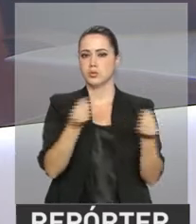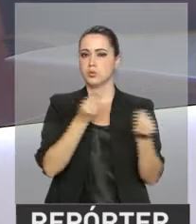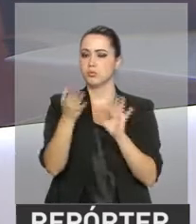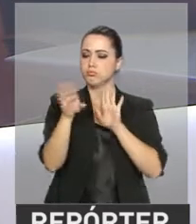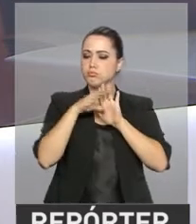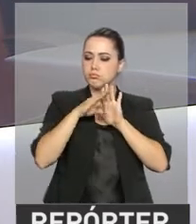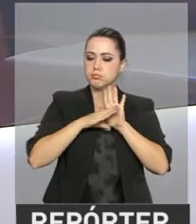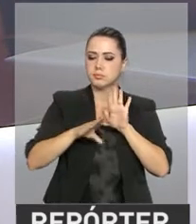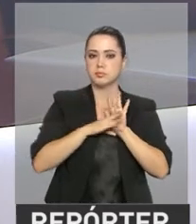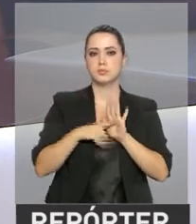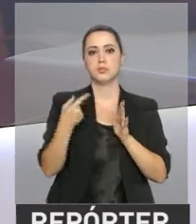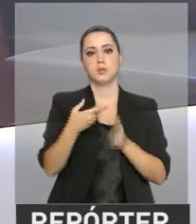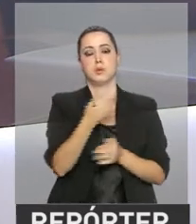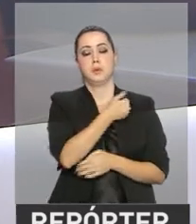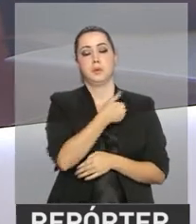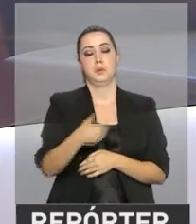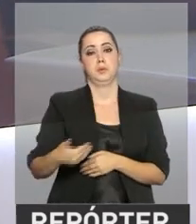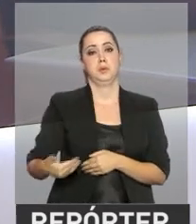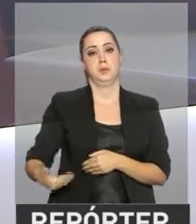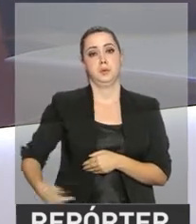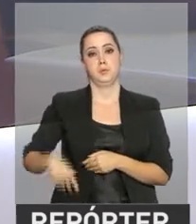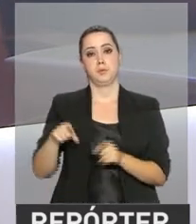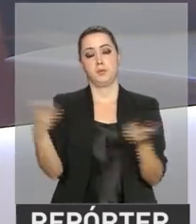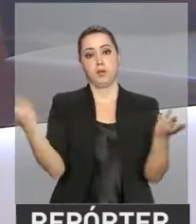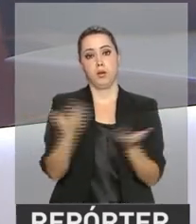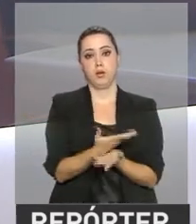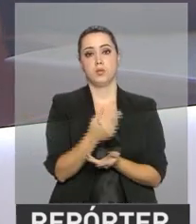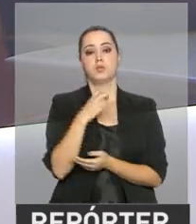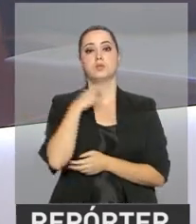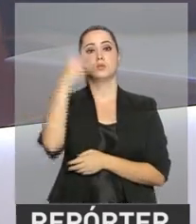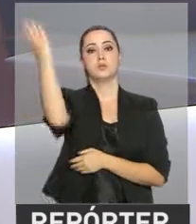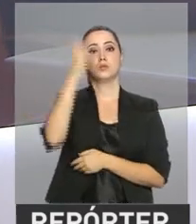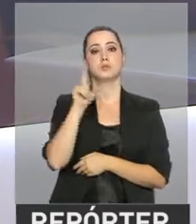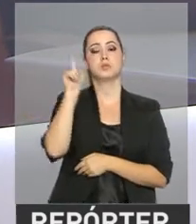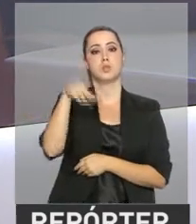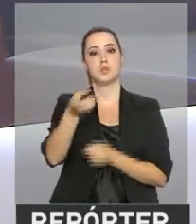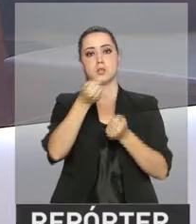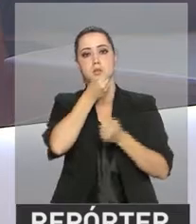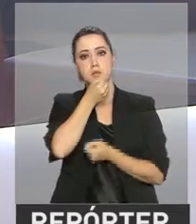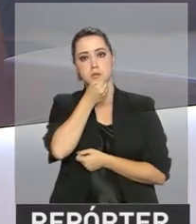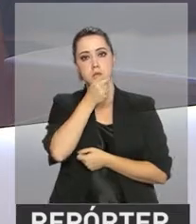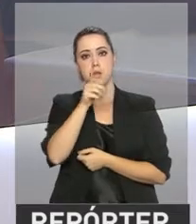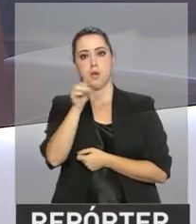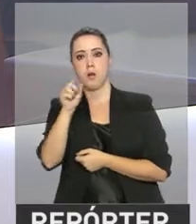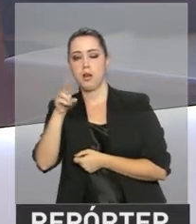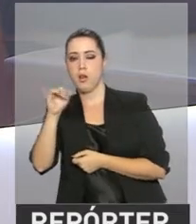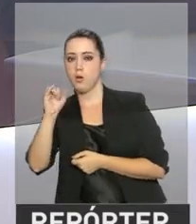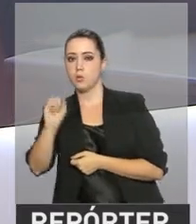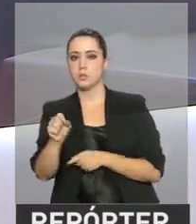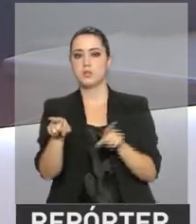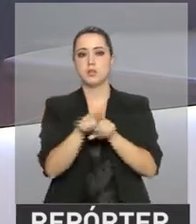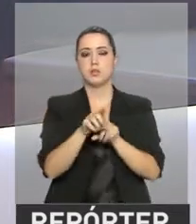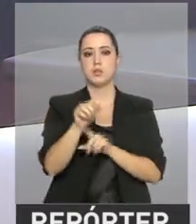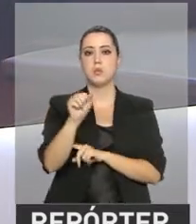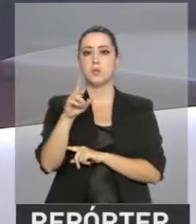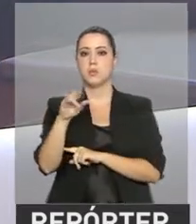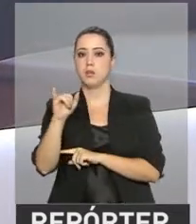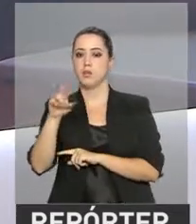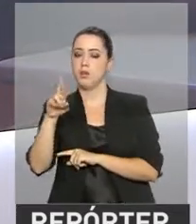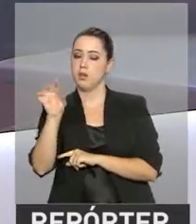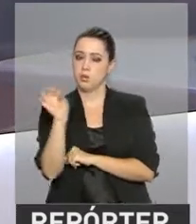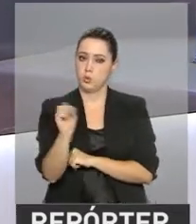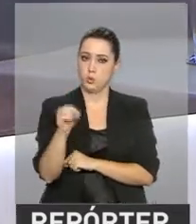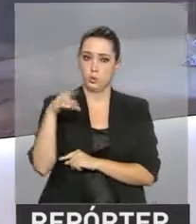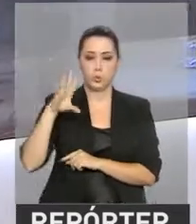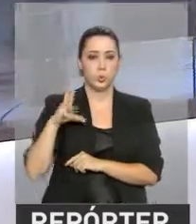medidas adotadas pelo denatran a voz do brasil é apresentada pelos jornalistas gláucia gomes e airton medeiros todos os dias